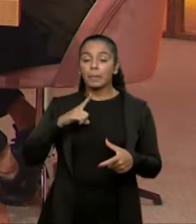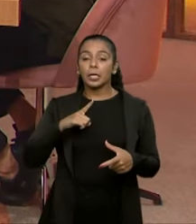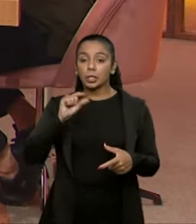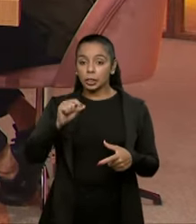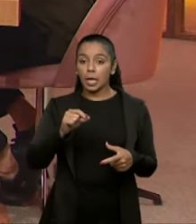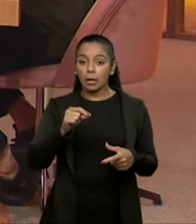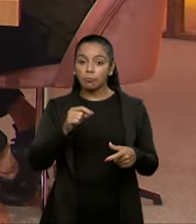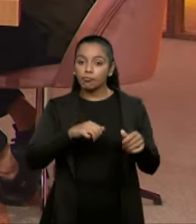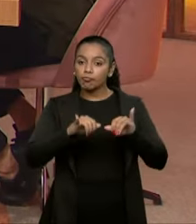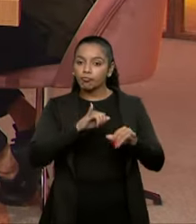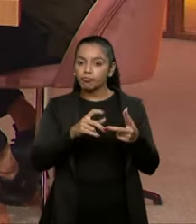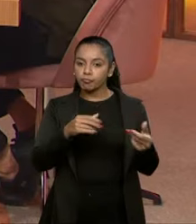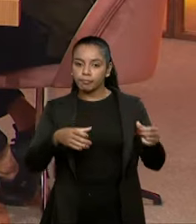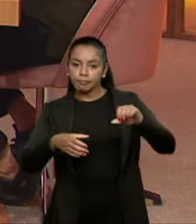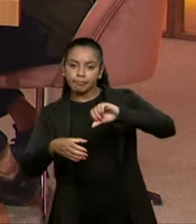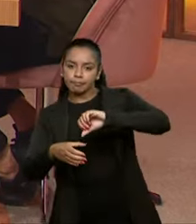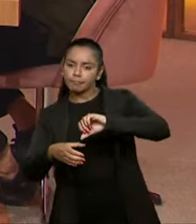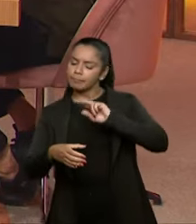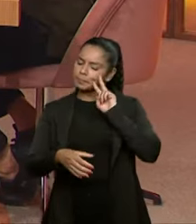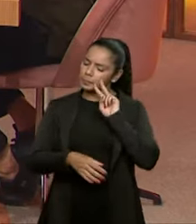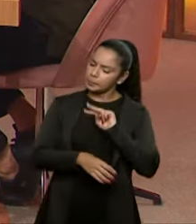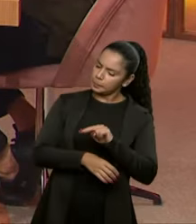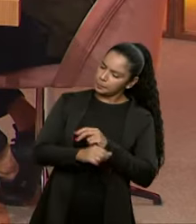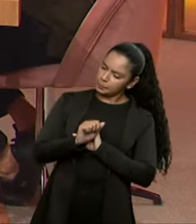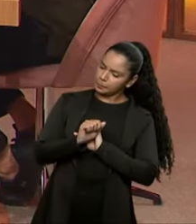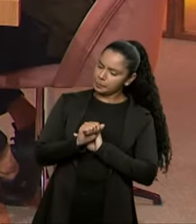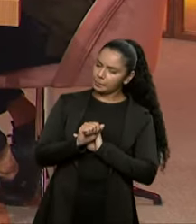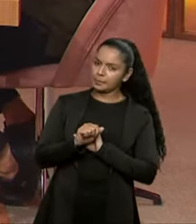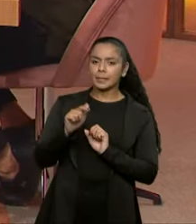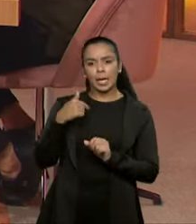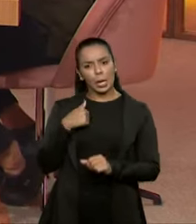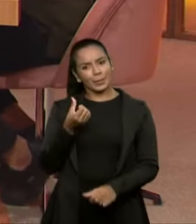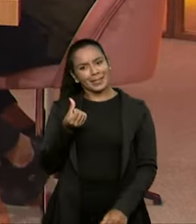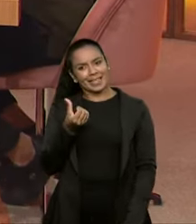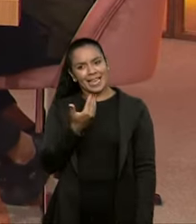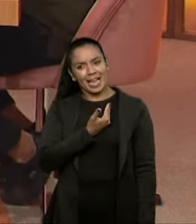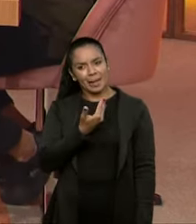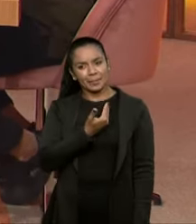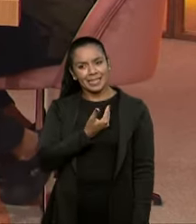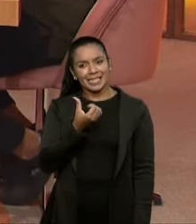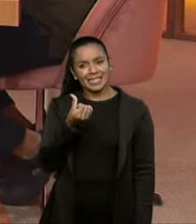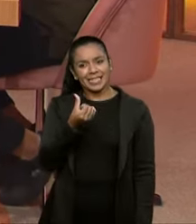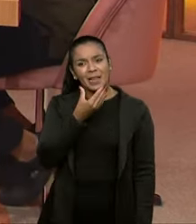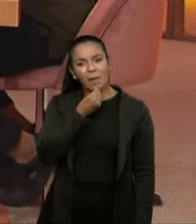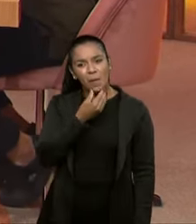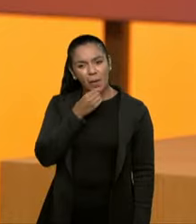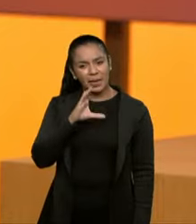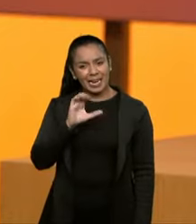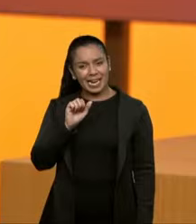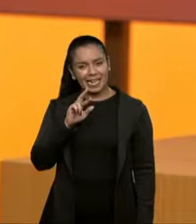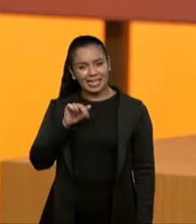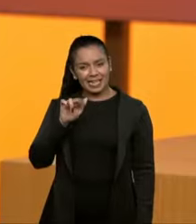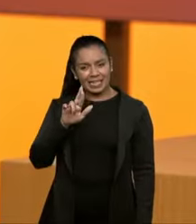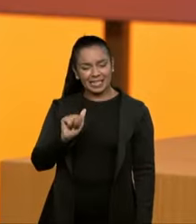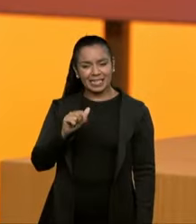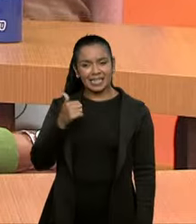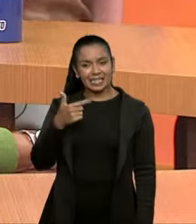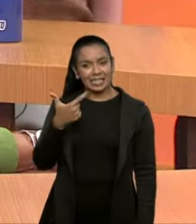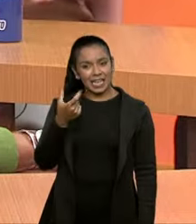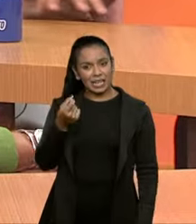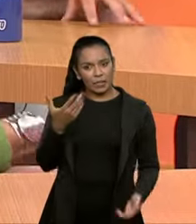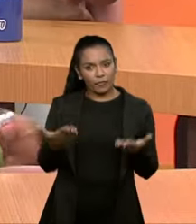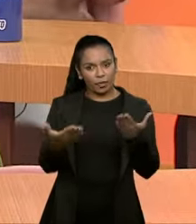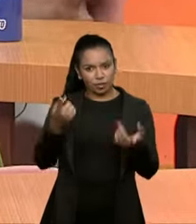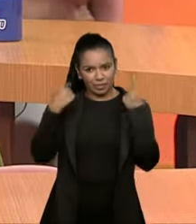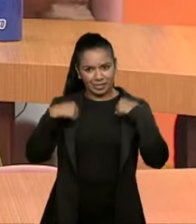químico, que é realmente assim, quando eu olhei, falei, pô, fui eu, seis amigos, né, da equipe, seis homens pra canasta, média de 120 quilos cada um. Eu falei, imagina se